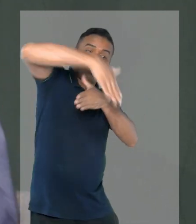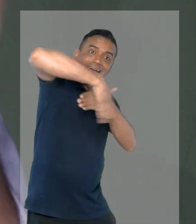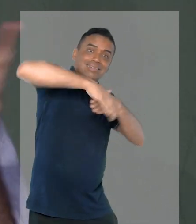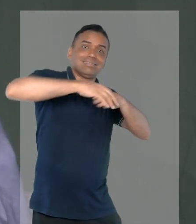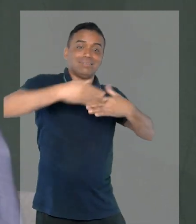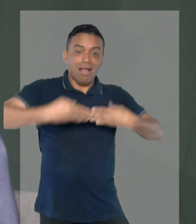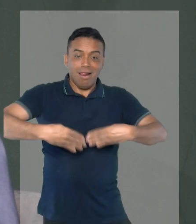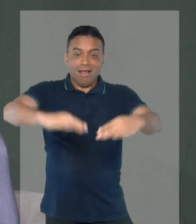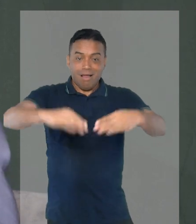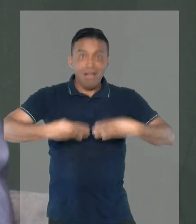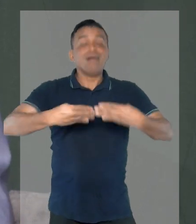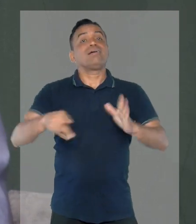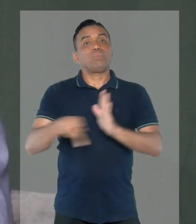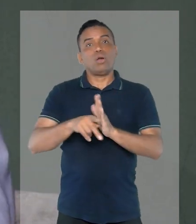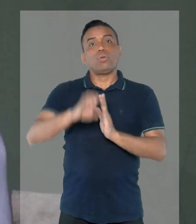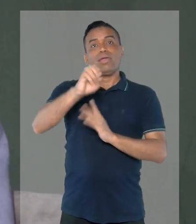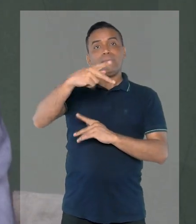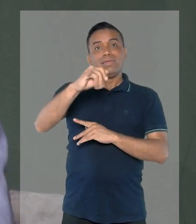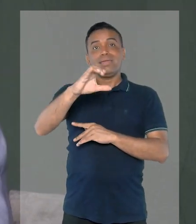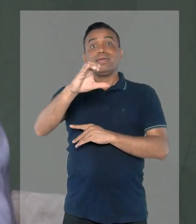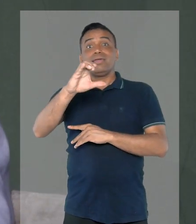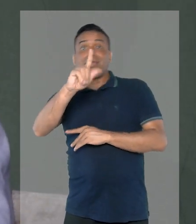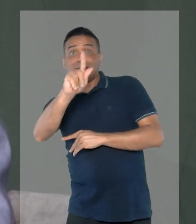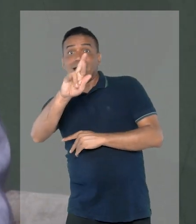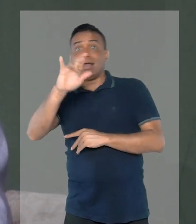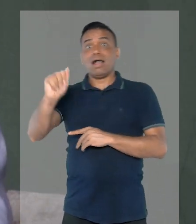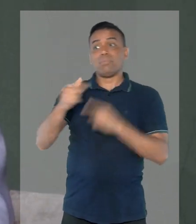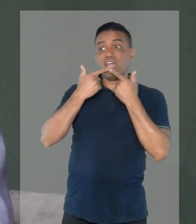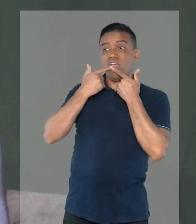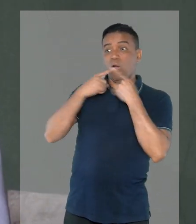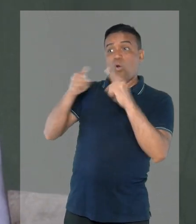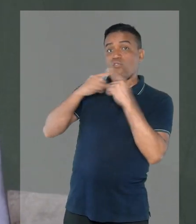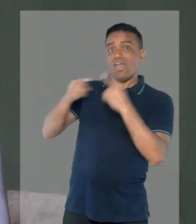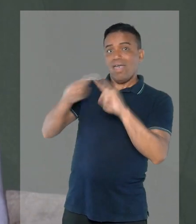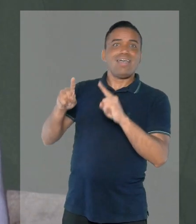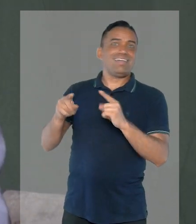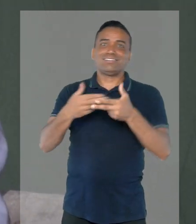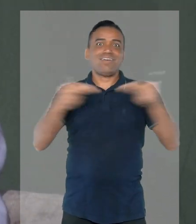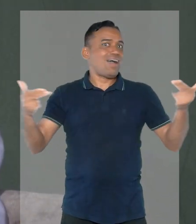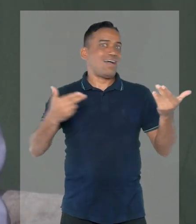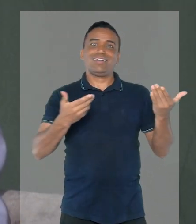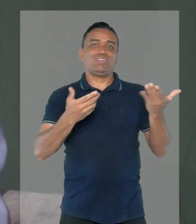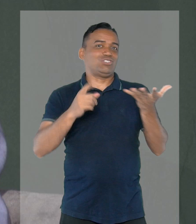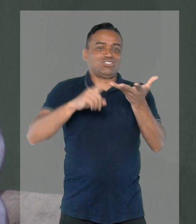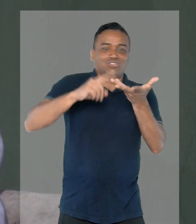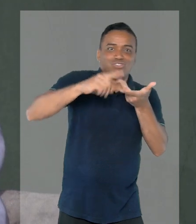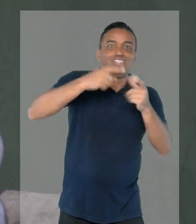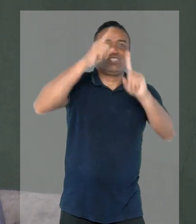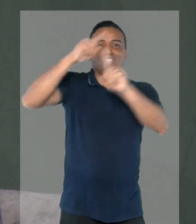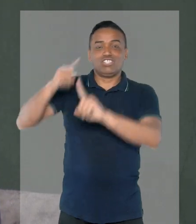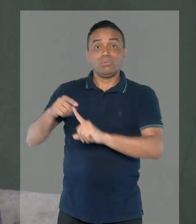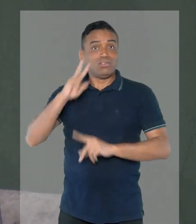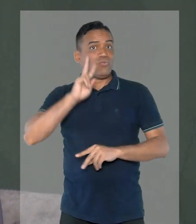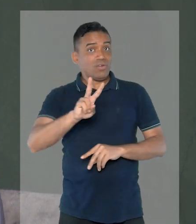tem o epigrama, tem a ofensa, tem o palavrão, tem tudo isso ao mesmo tempo agora. Né? Isso é encantador, porque como que você consegue